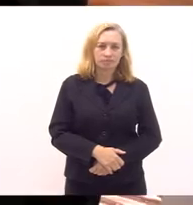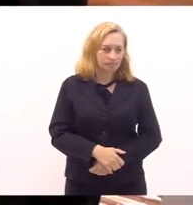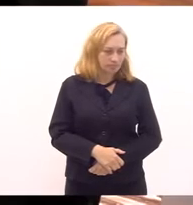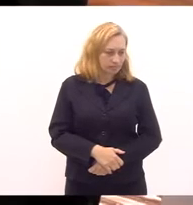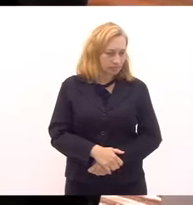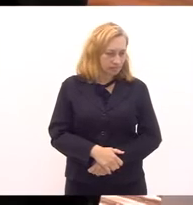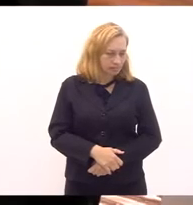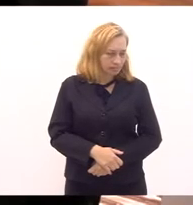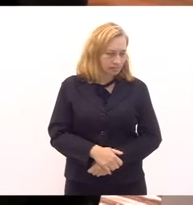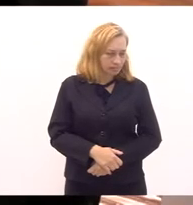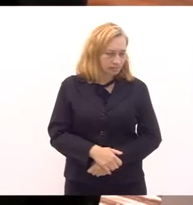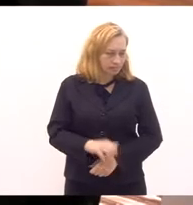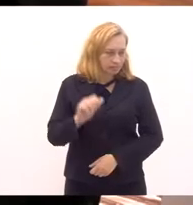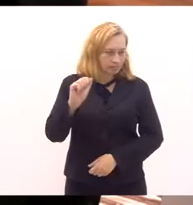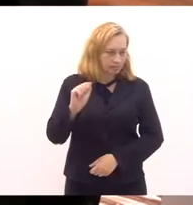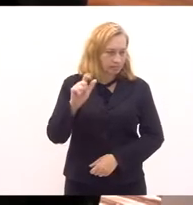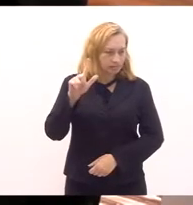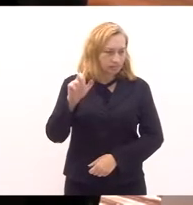Alex?